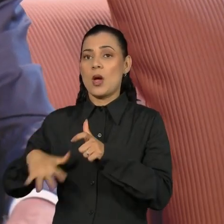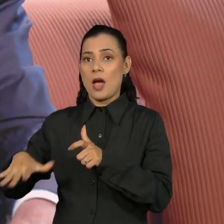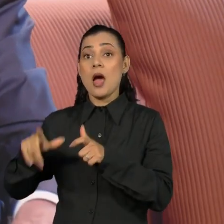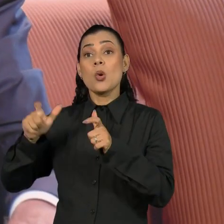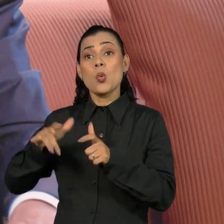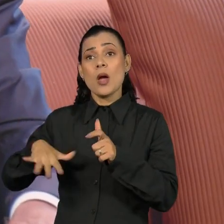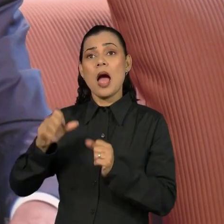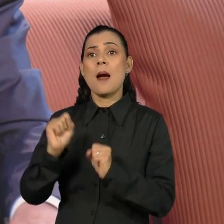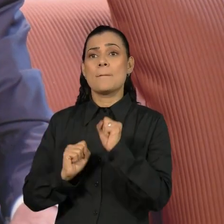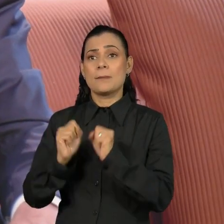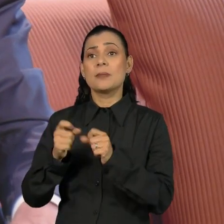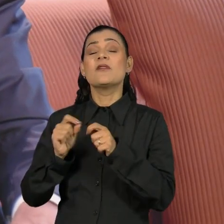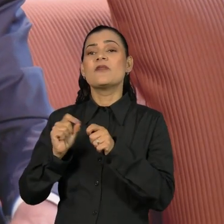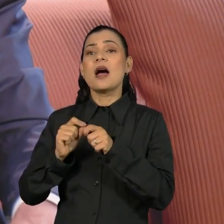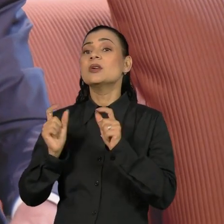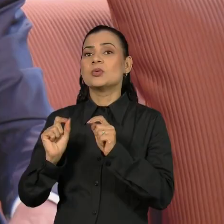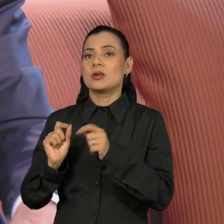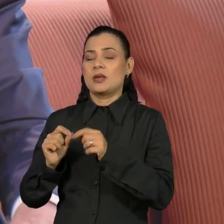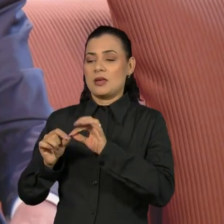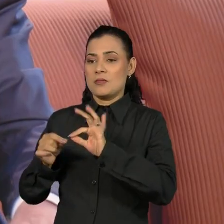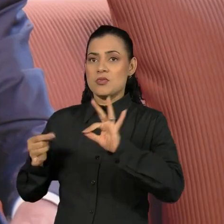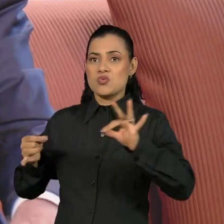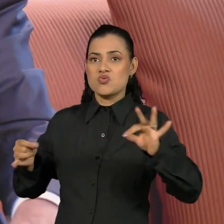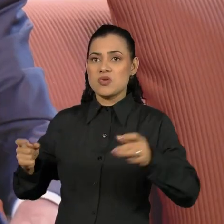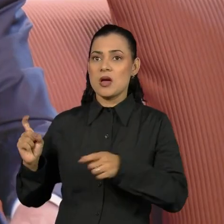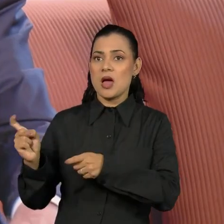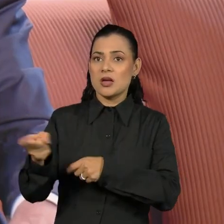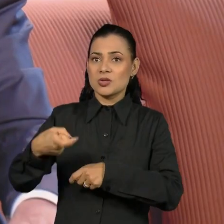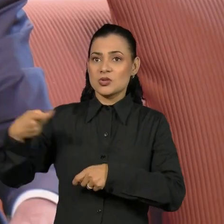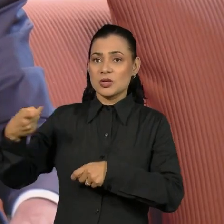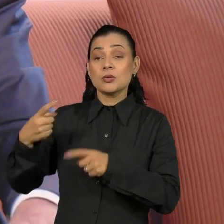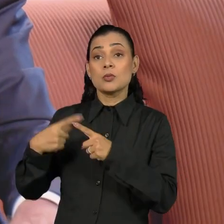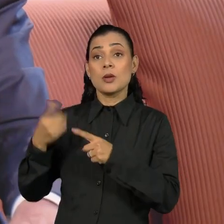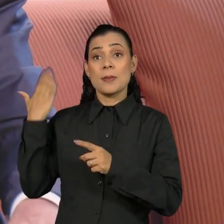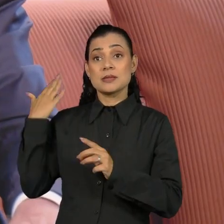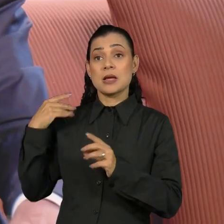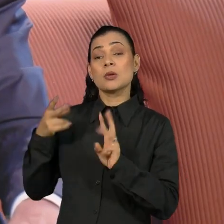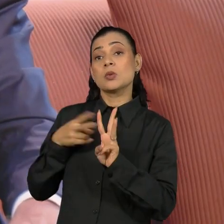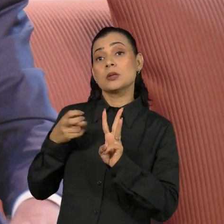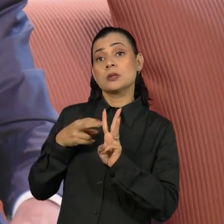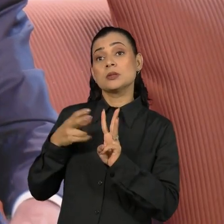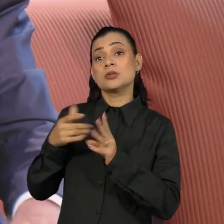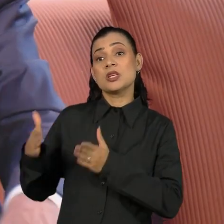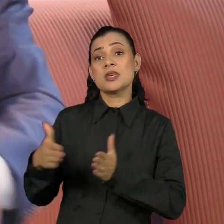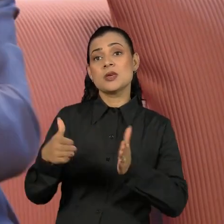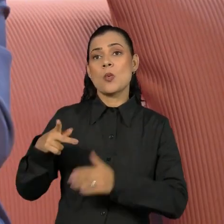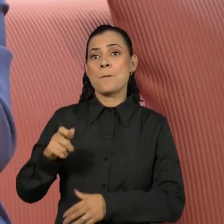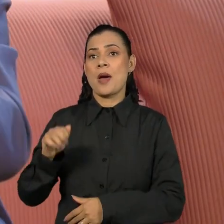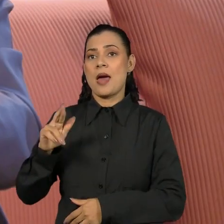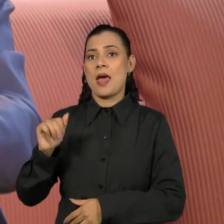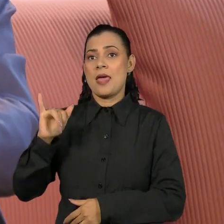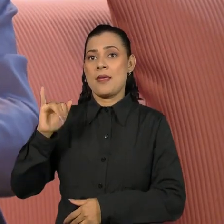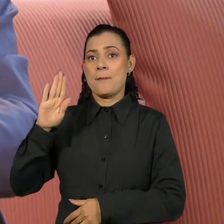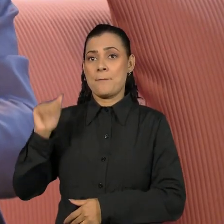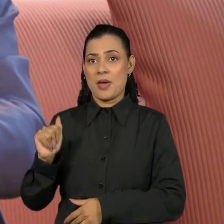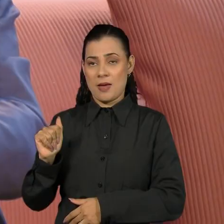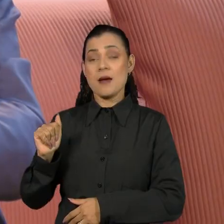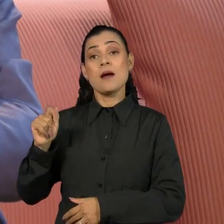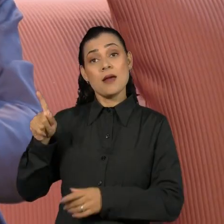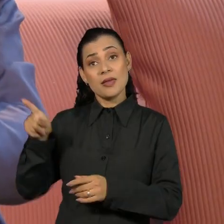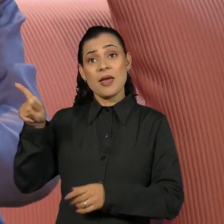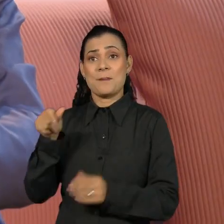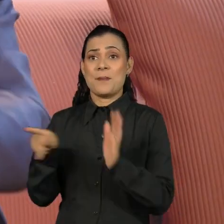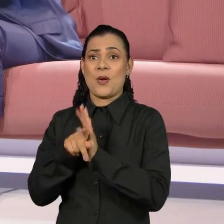onde se fabricam anzóis. Porque os índios viviam da pesca no rio Paraíba, que é o rio que abastece o Rio de